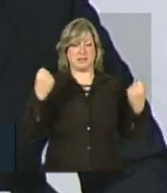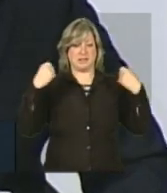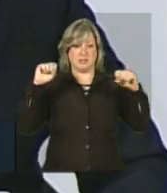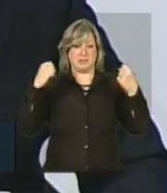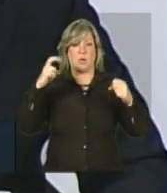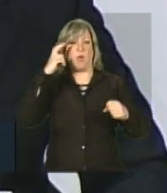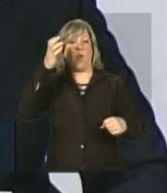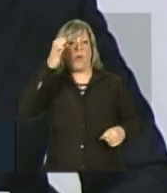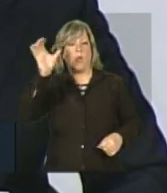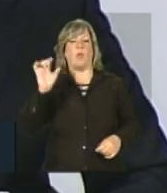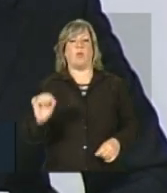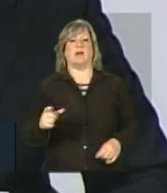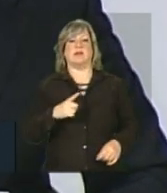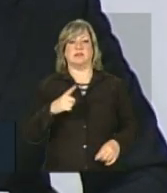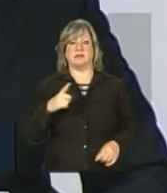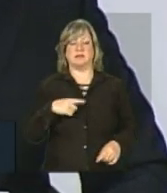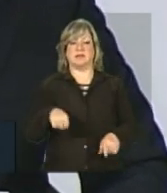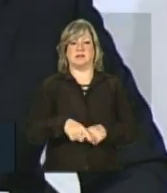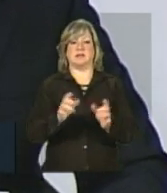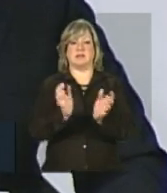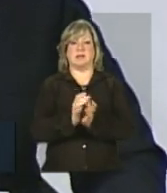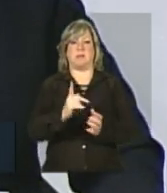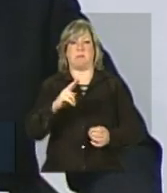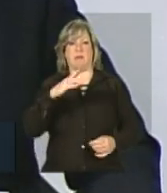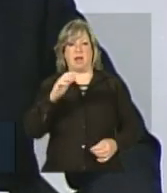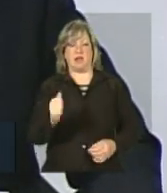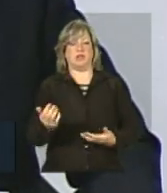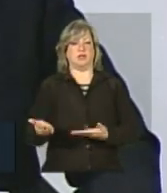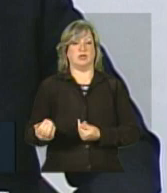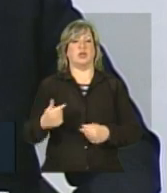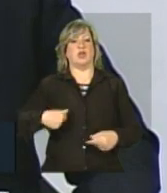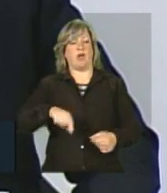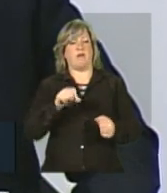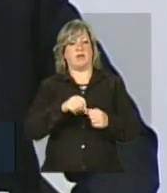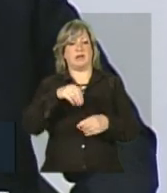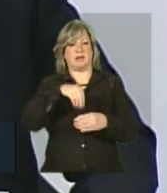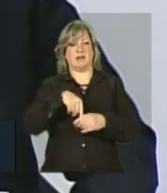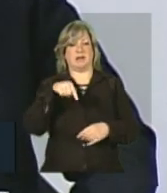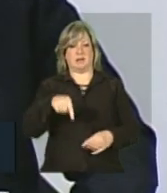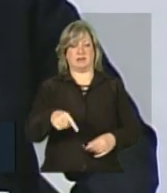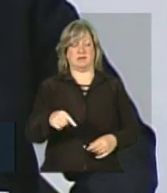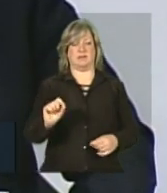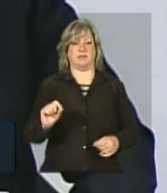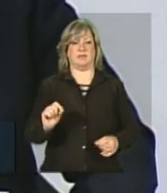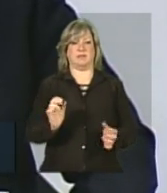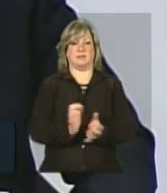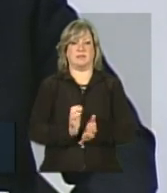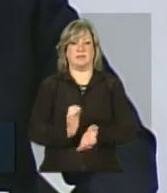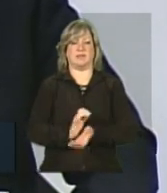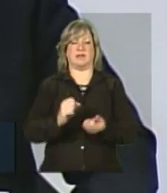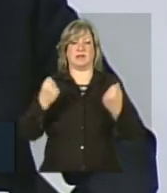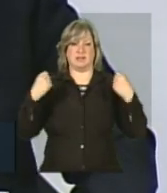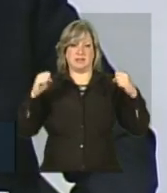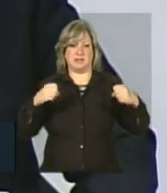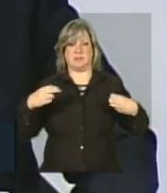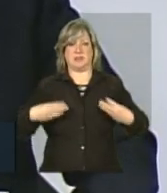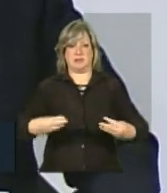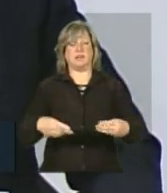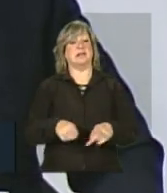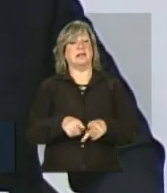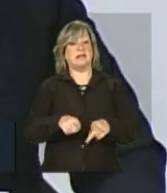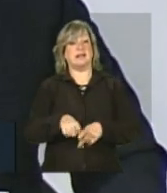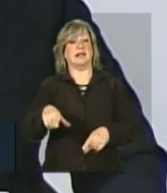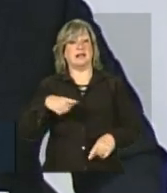são filhas diretas das praças da juventude que nós criamos no Ministério do Esporte, as 10 mil intervenções em escolas públicas, que vai qualificar